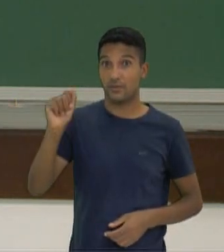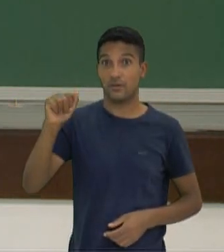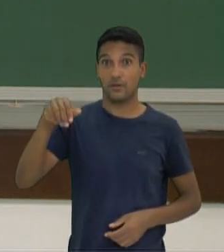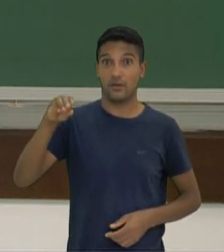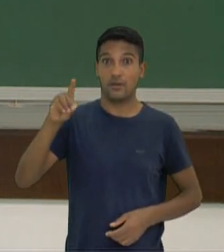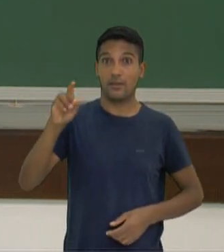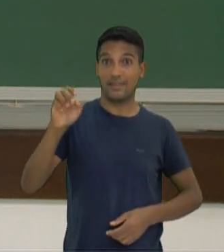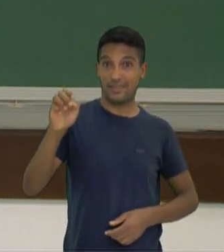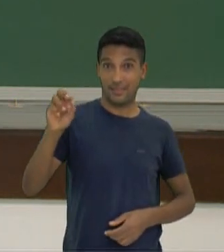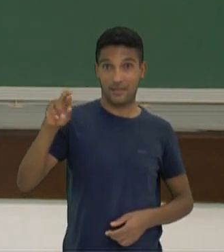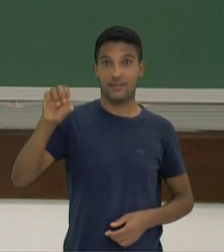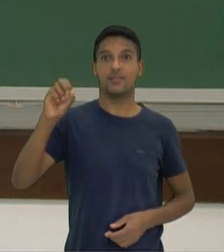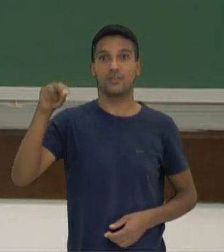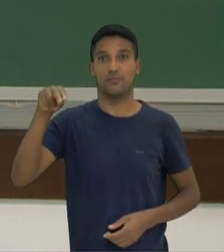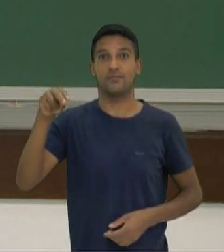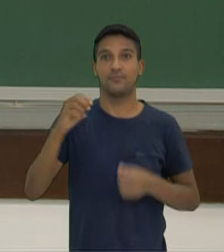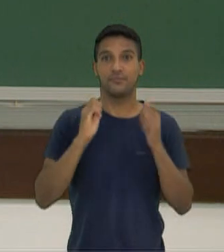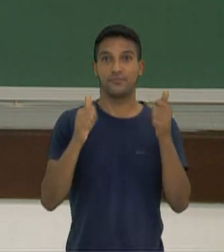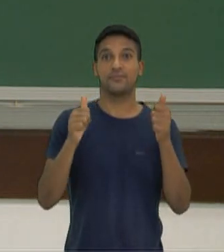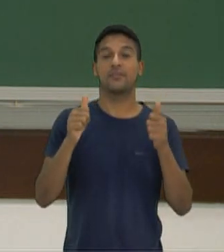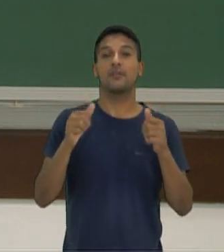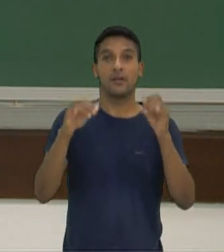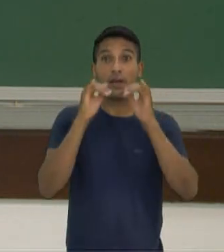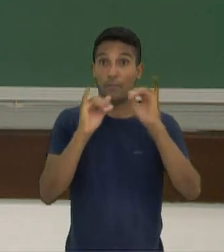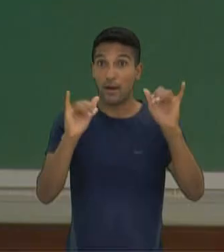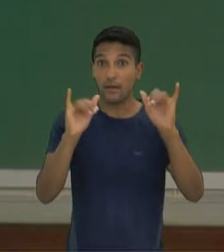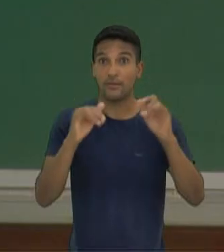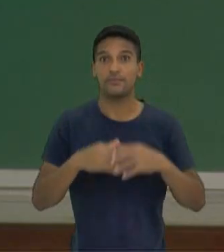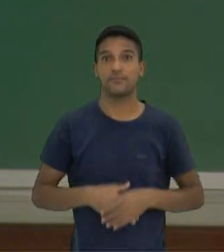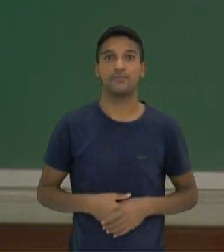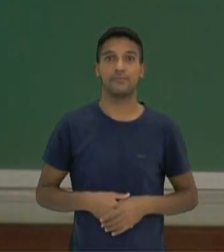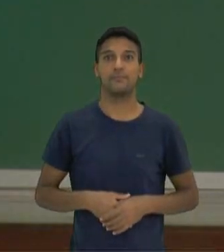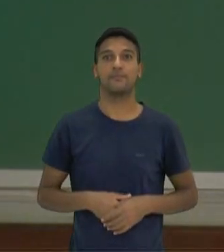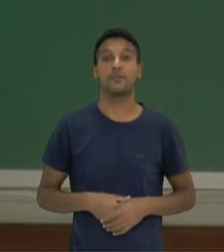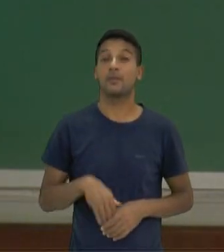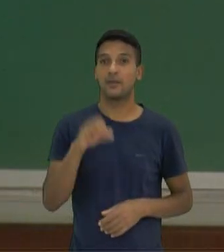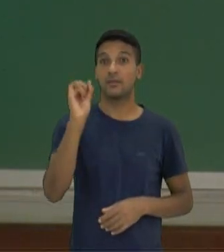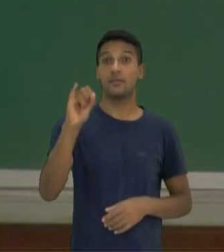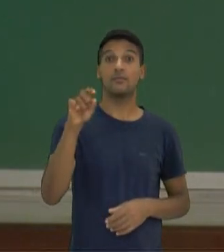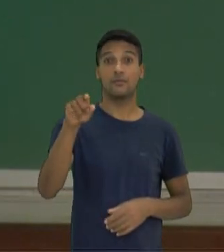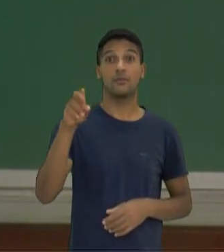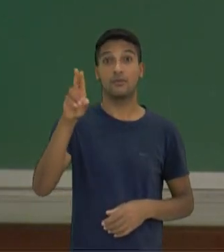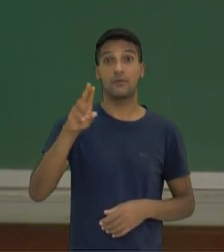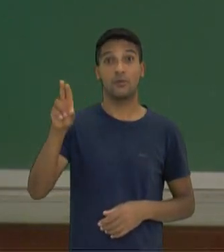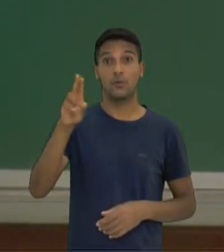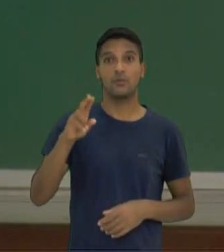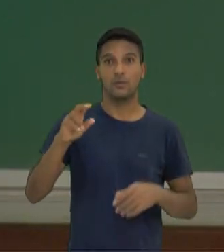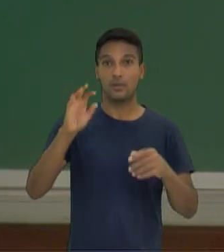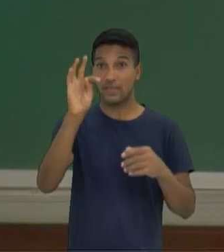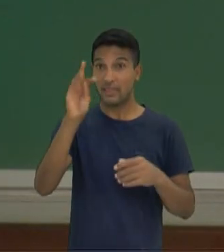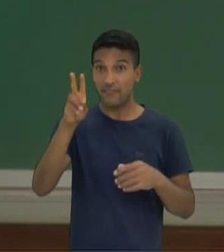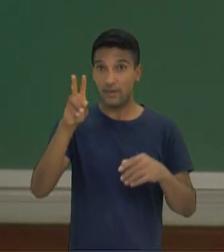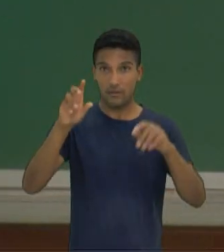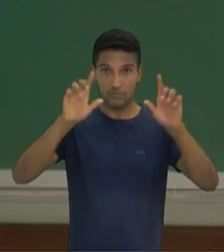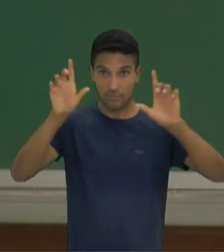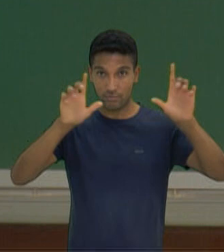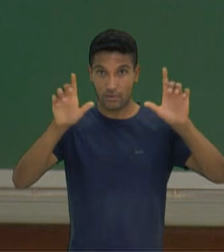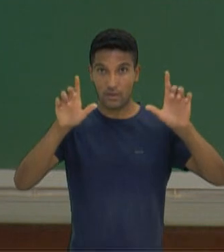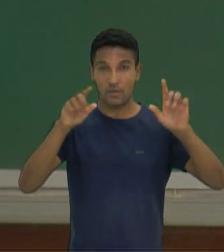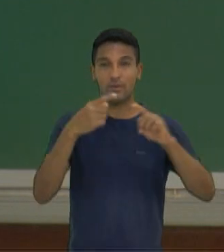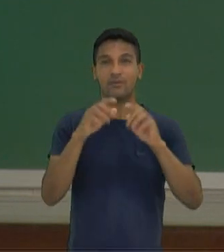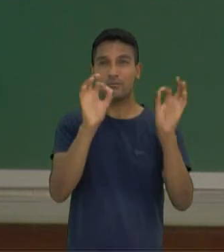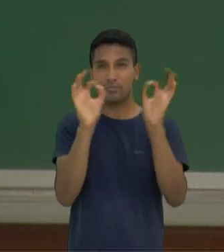Mas antes, vamos aos nossos recados. Se você está utilizando a televisão para realizar os seus